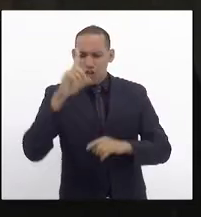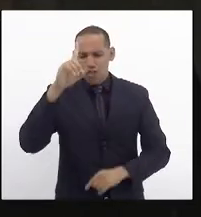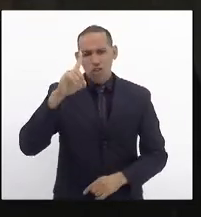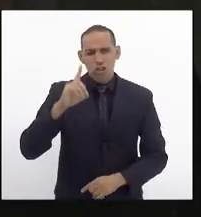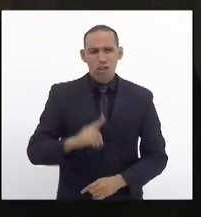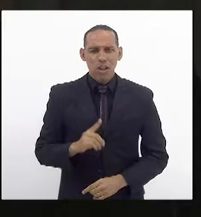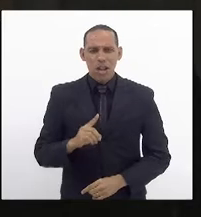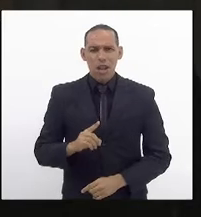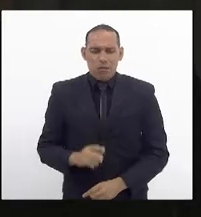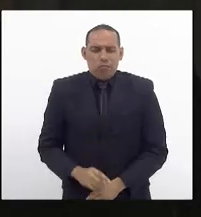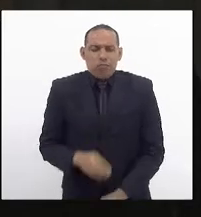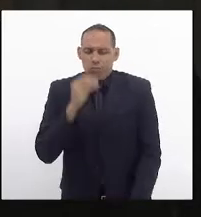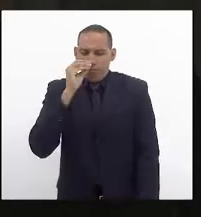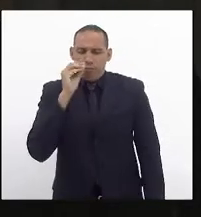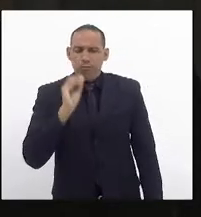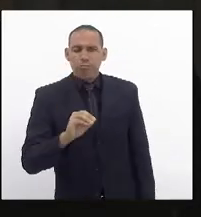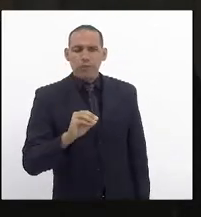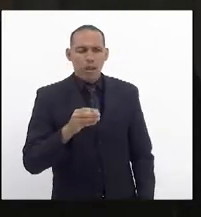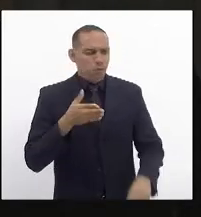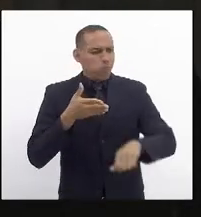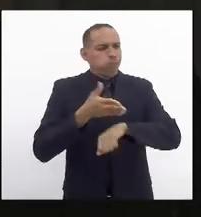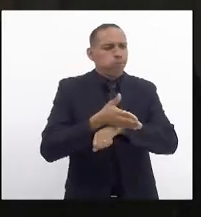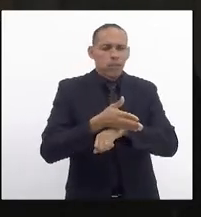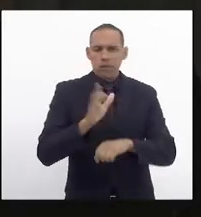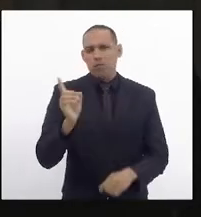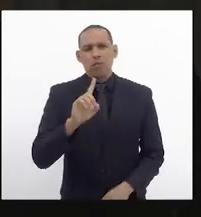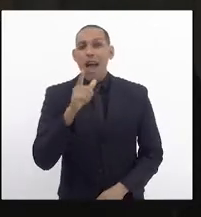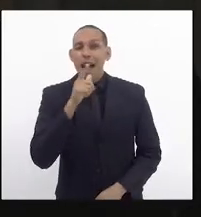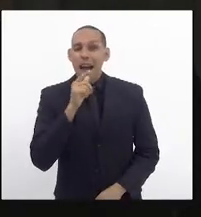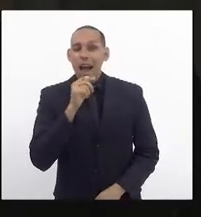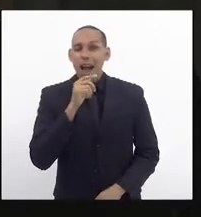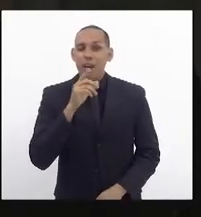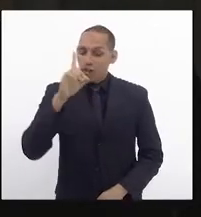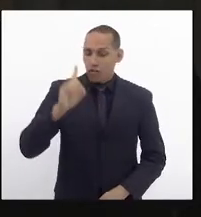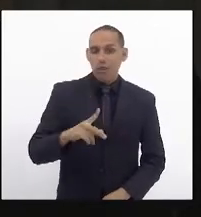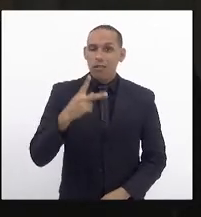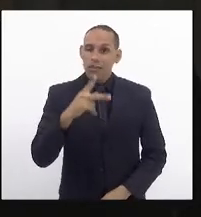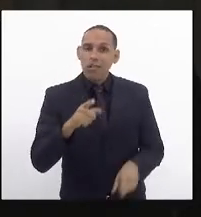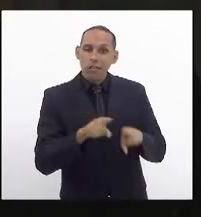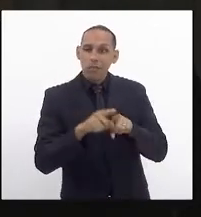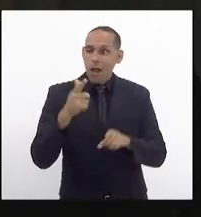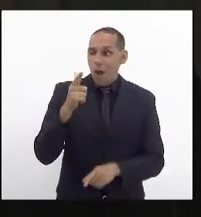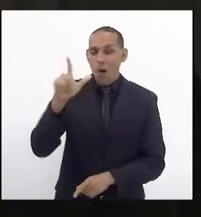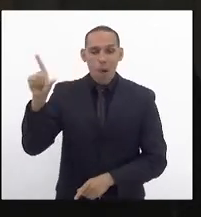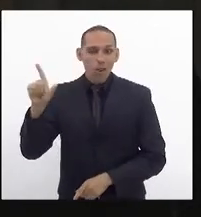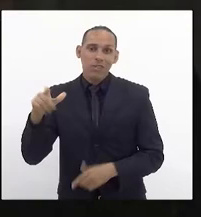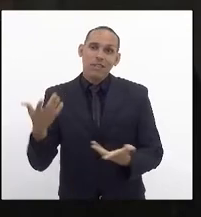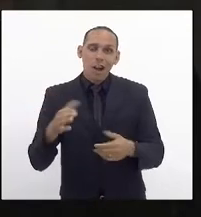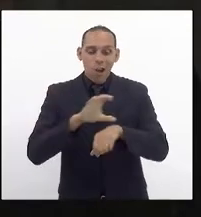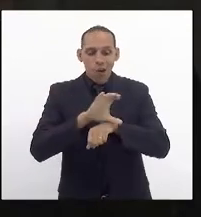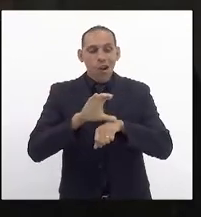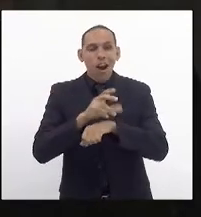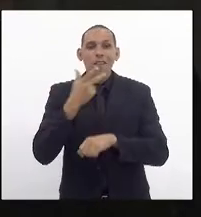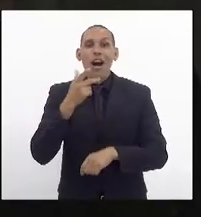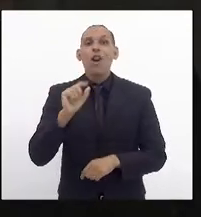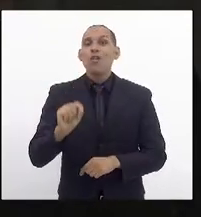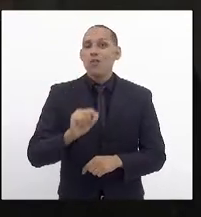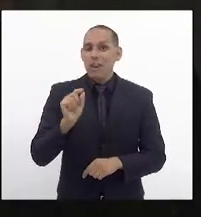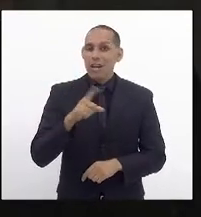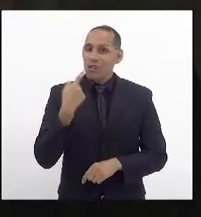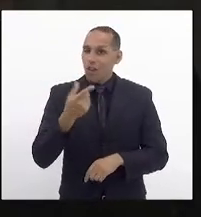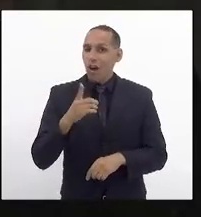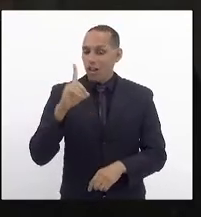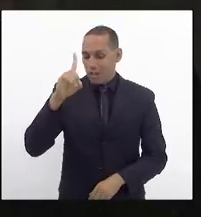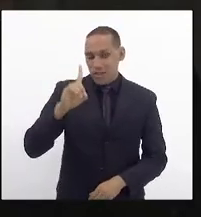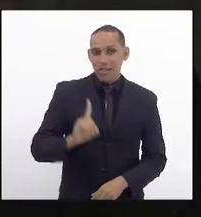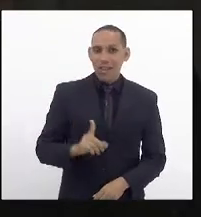e não pode entrar no direito do outro água é um direito seu mas é direito do outro e a construção deste nosso direito termina quando começa